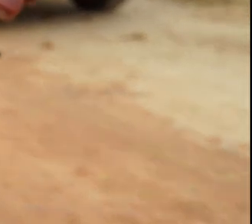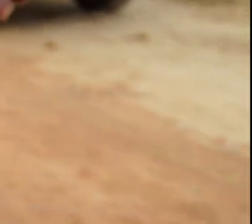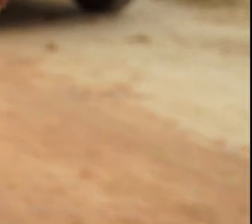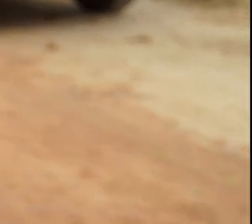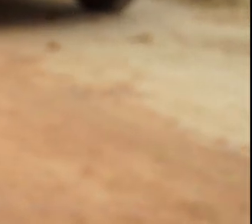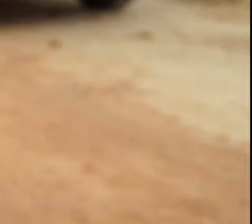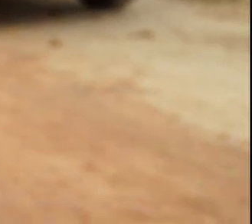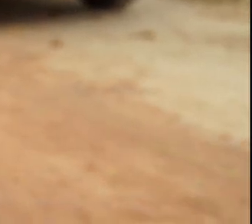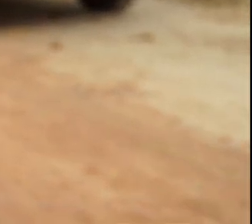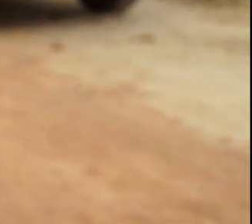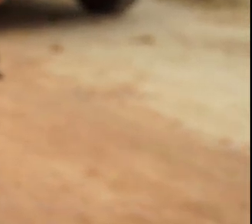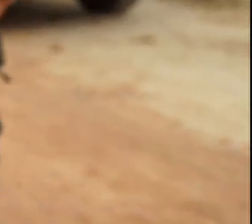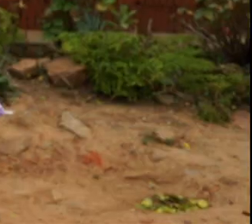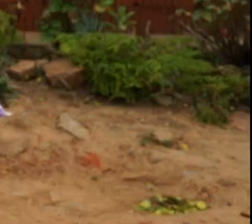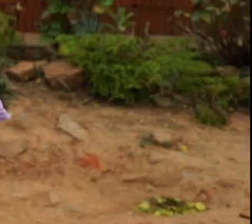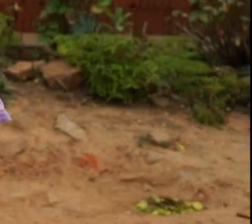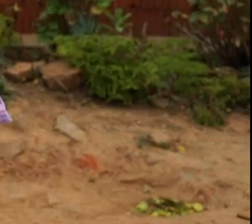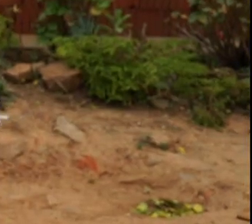Dandara, as filhas de